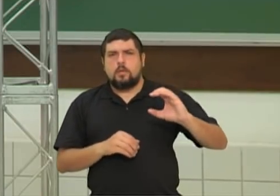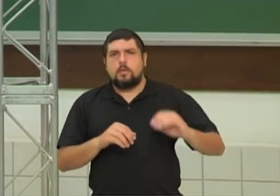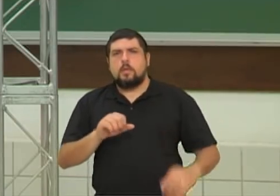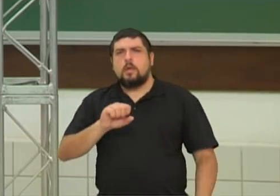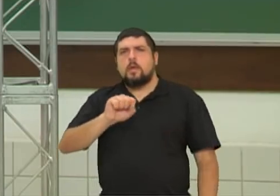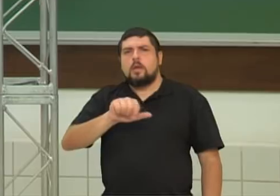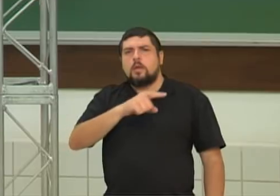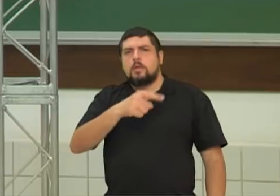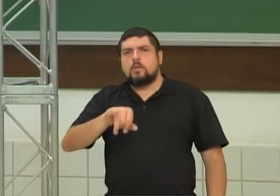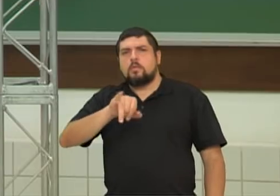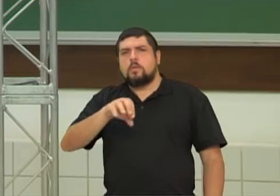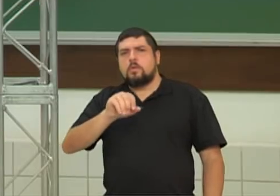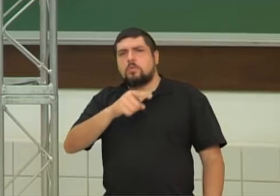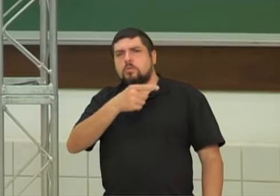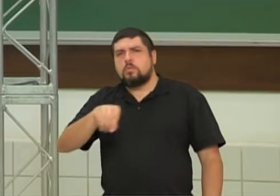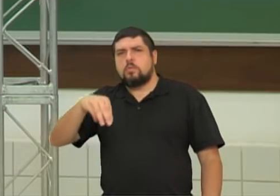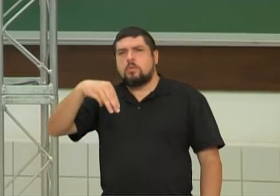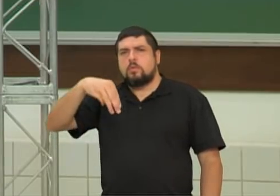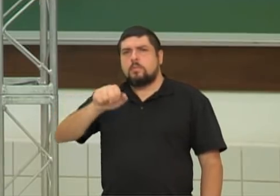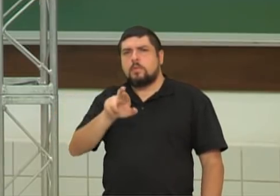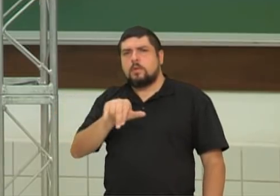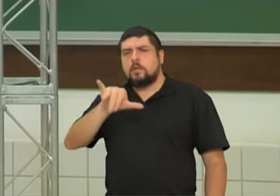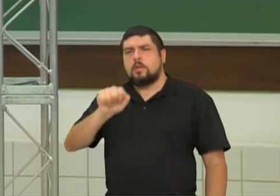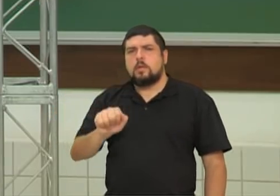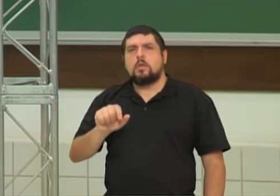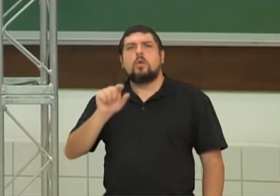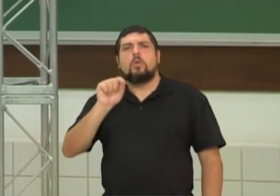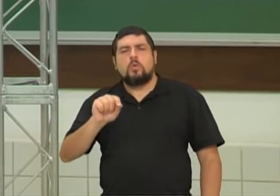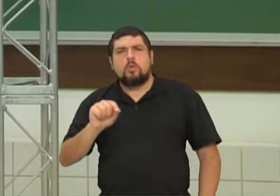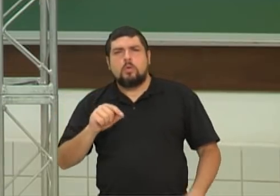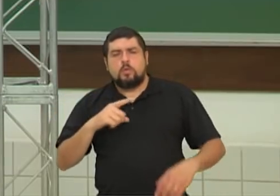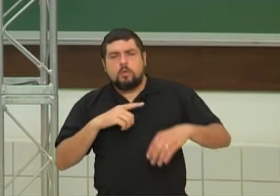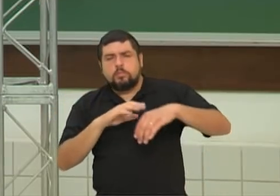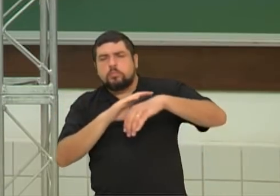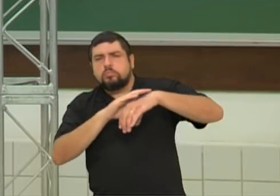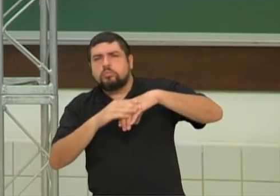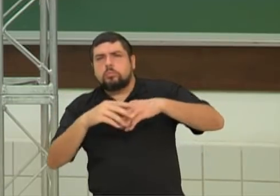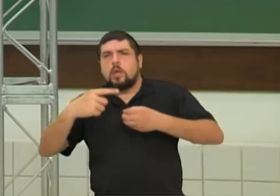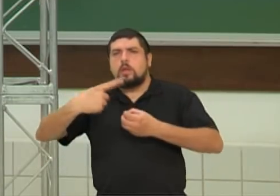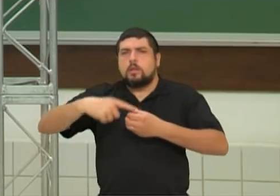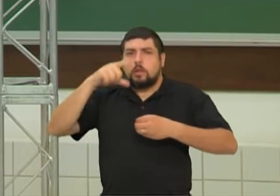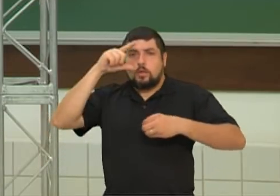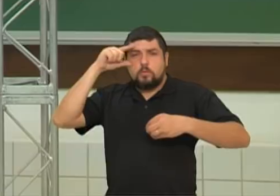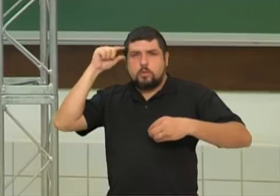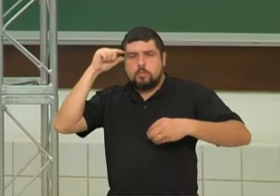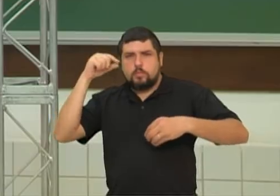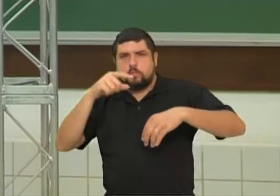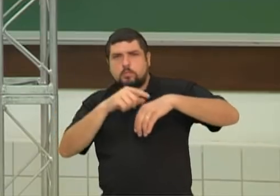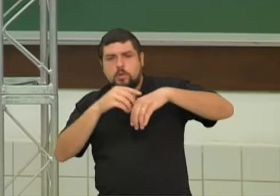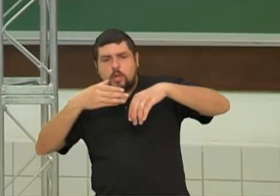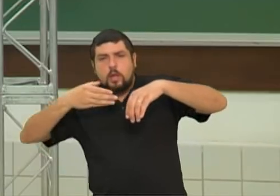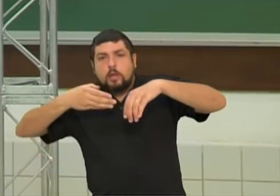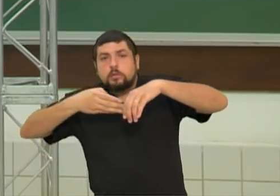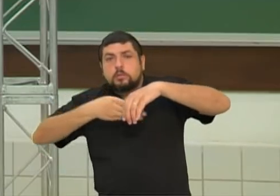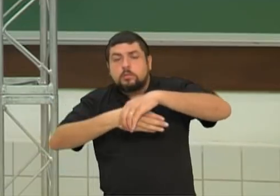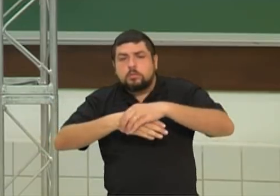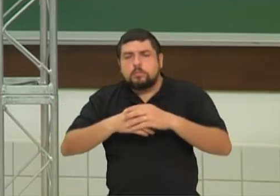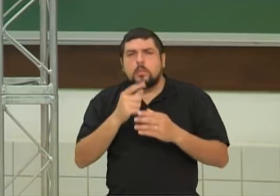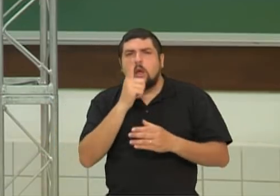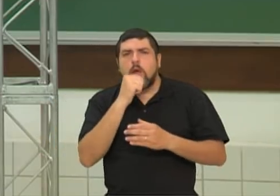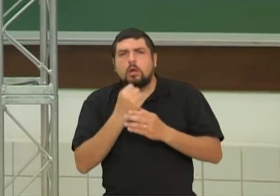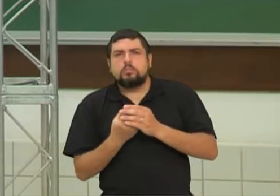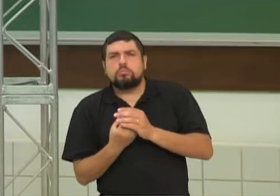bem conhecida em Guarapuava. É uma gruta que verte água e lá dentro tem um monte de imagens, muleta, bengala, quadro